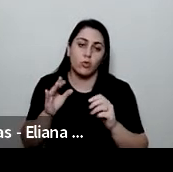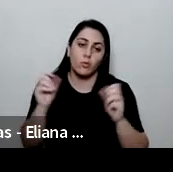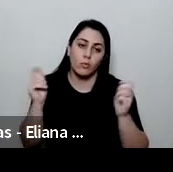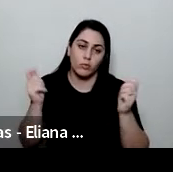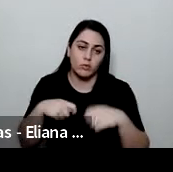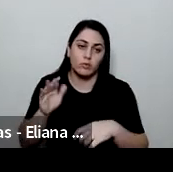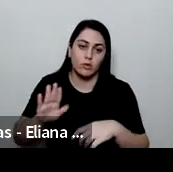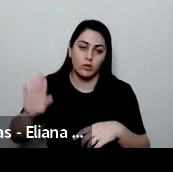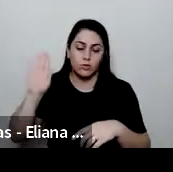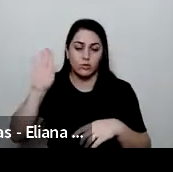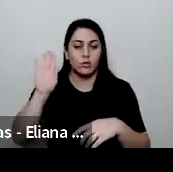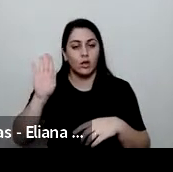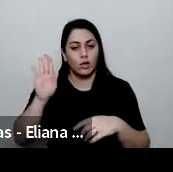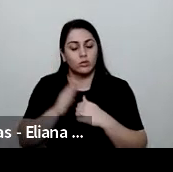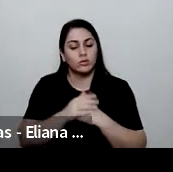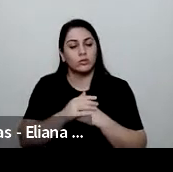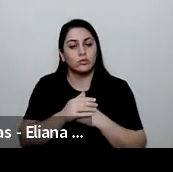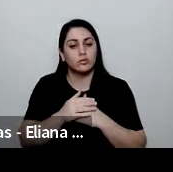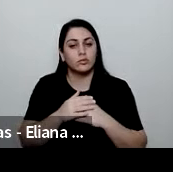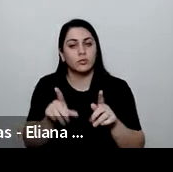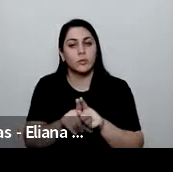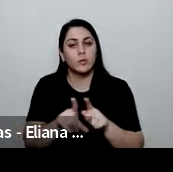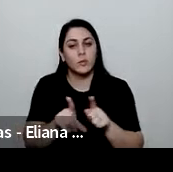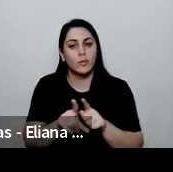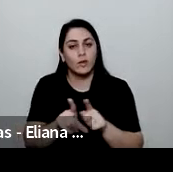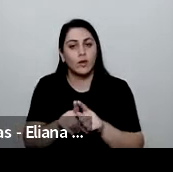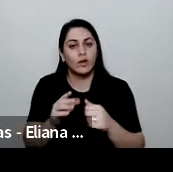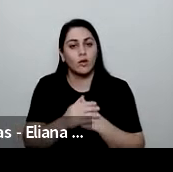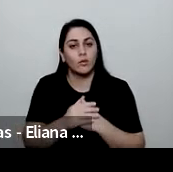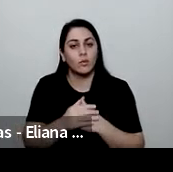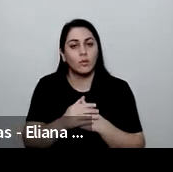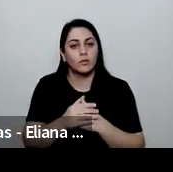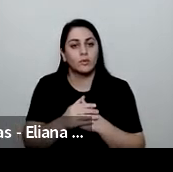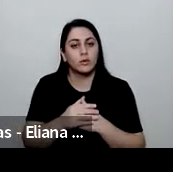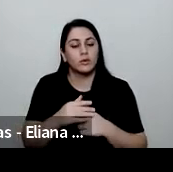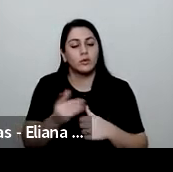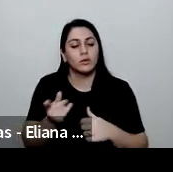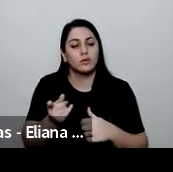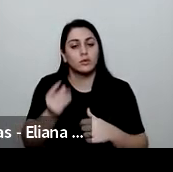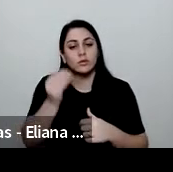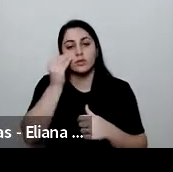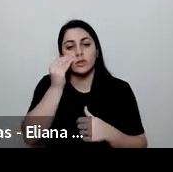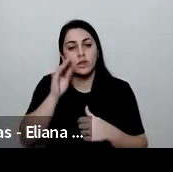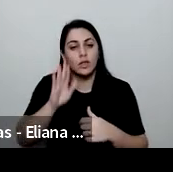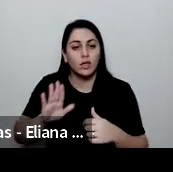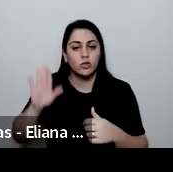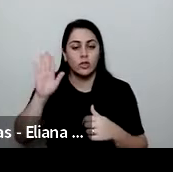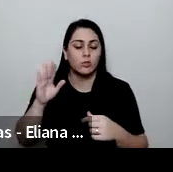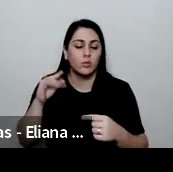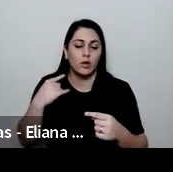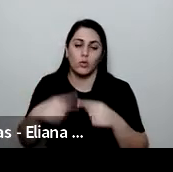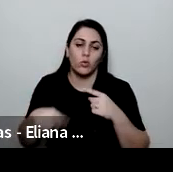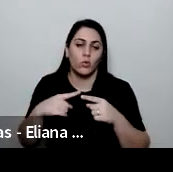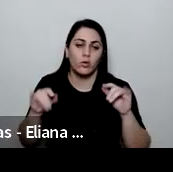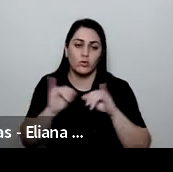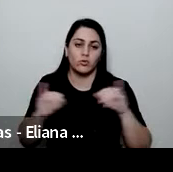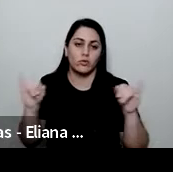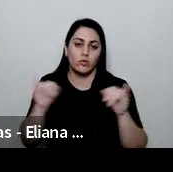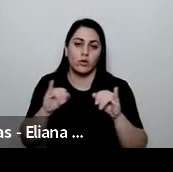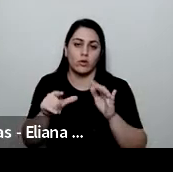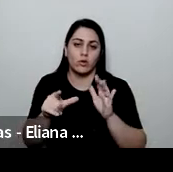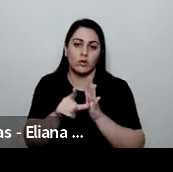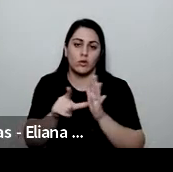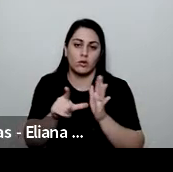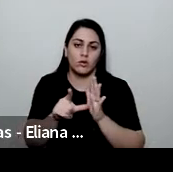do agravante diante de sua condição de pré-candidato o que nós suficiente para o reconhecimento da propaganda eleitoral antecipada